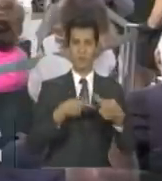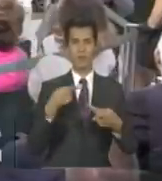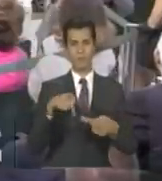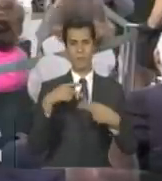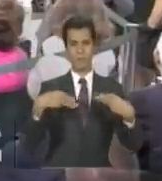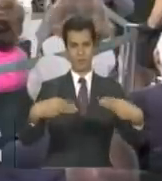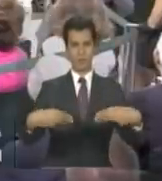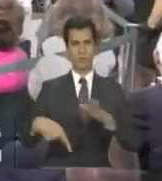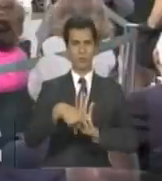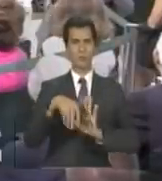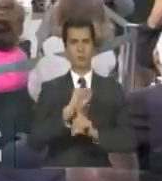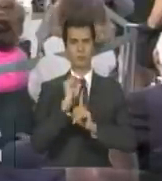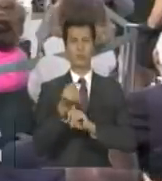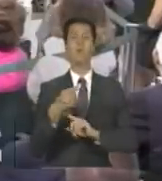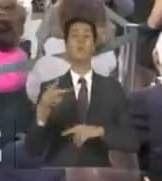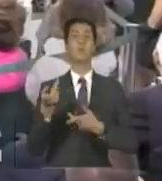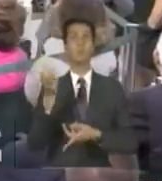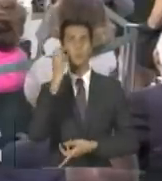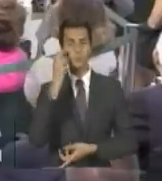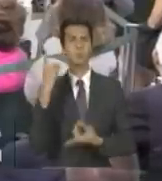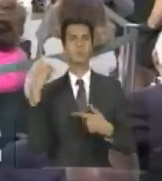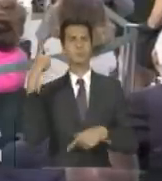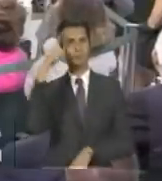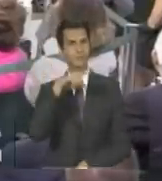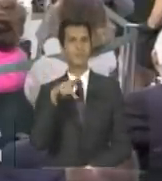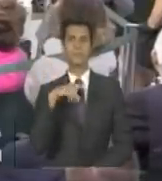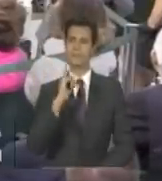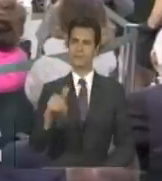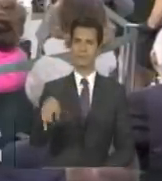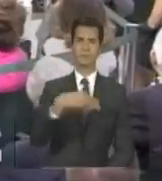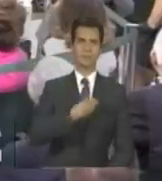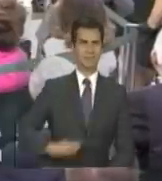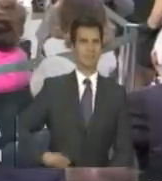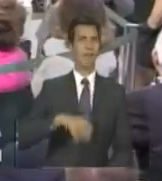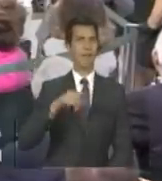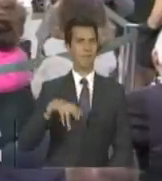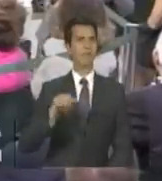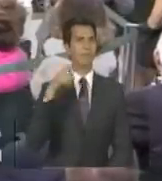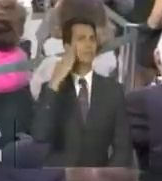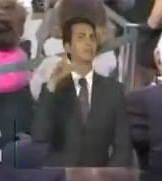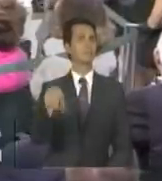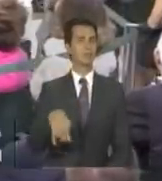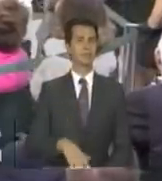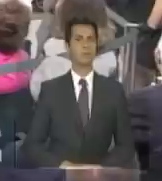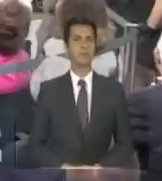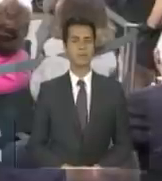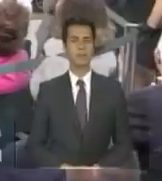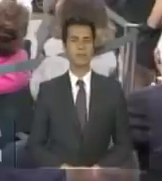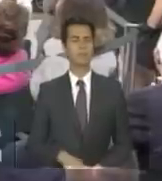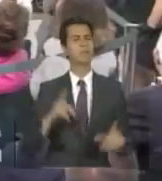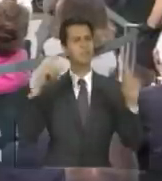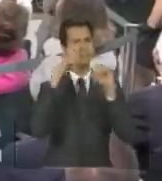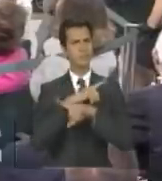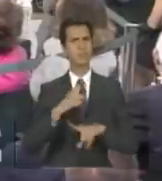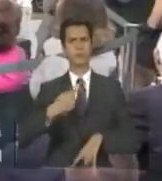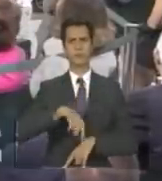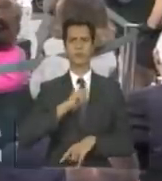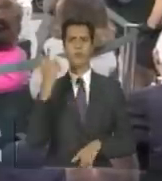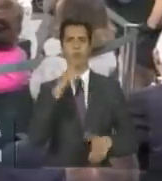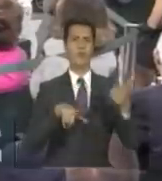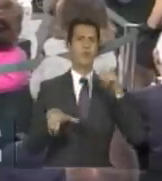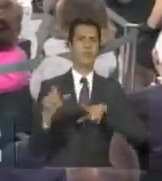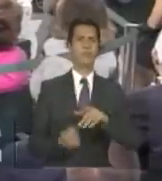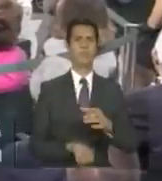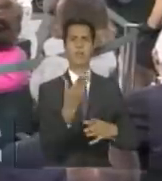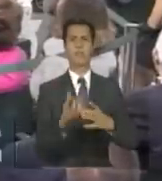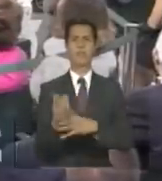social, a cultura é complexa, Ninha, né? Tudo é muito difícil de realizar e de colocar de pé. Mas os anos vão